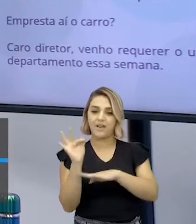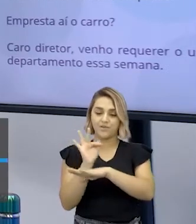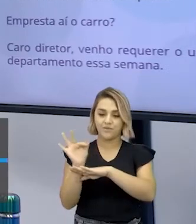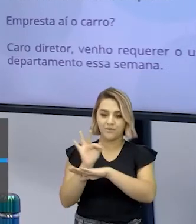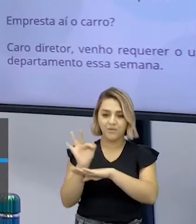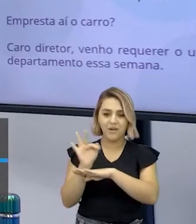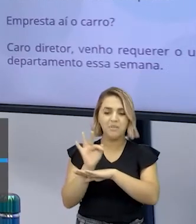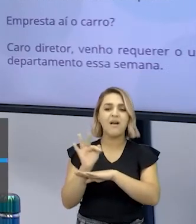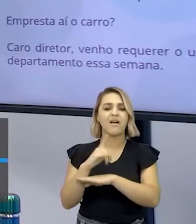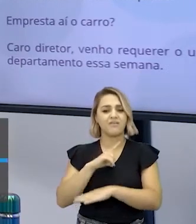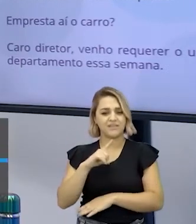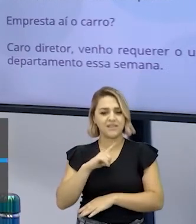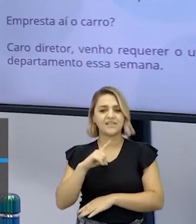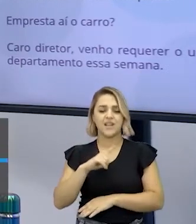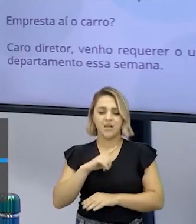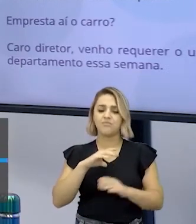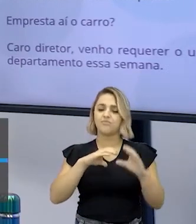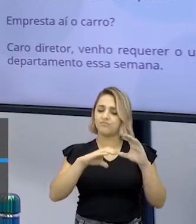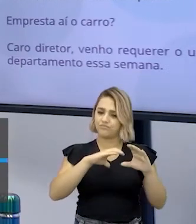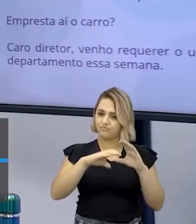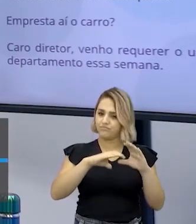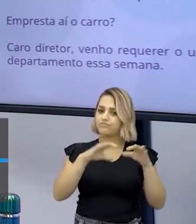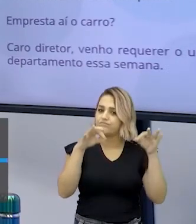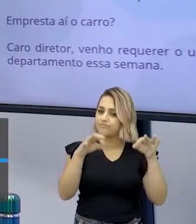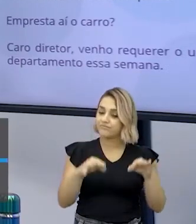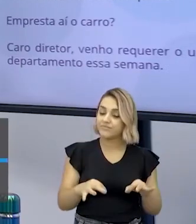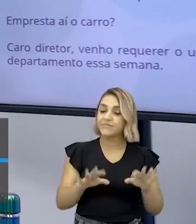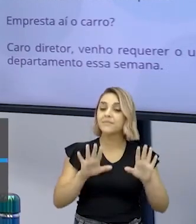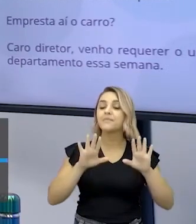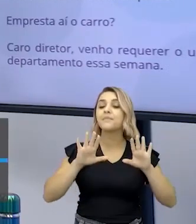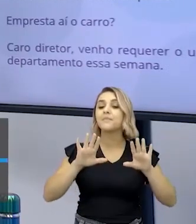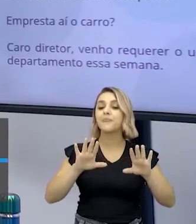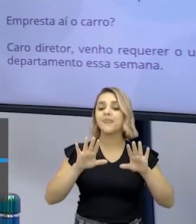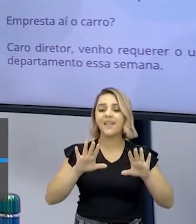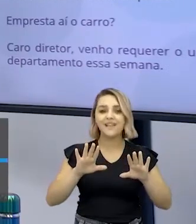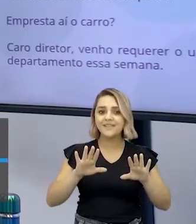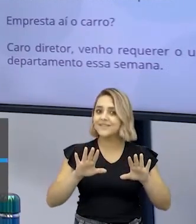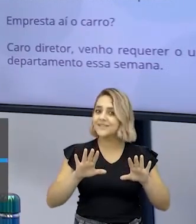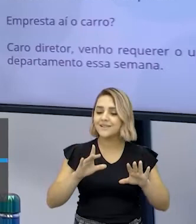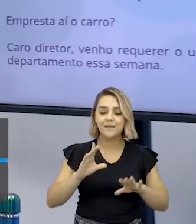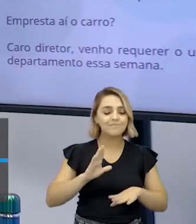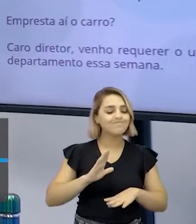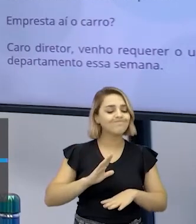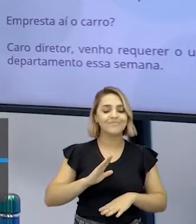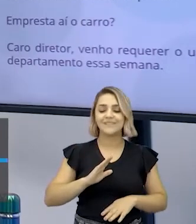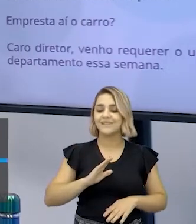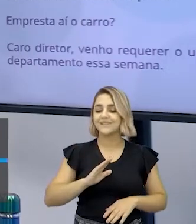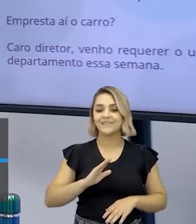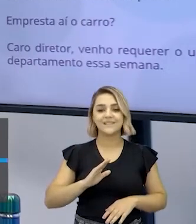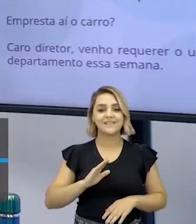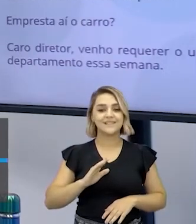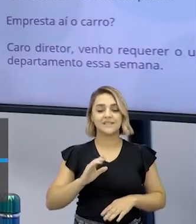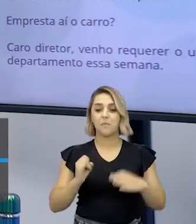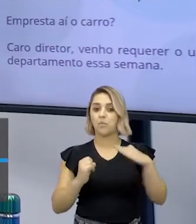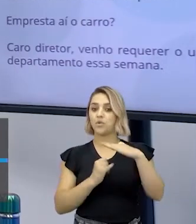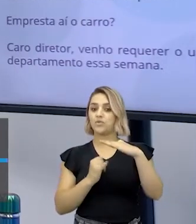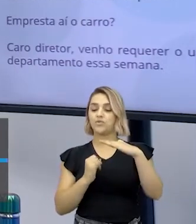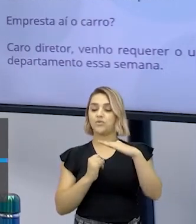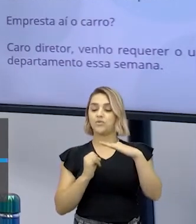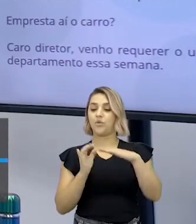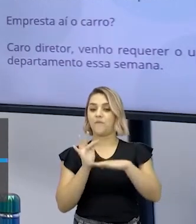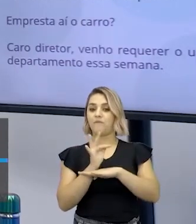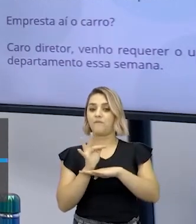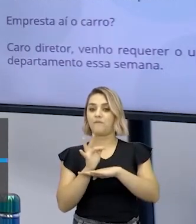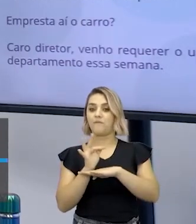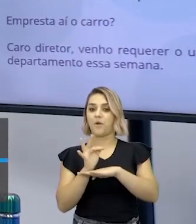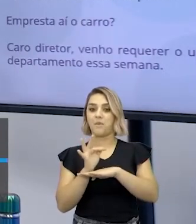se entender, né? A comunicação será efetiva, mas aqui ele foi além. Ele utiliza ali termos específicos